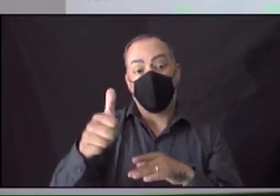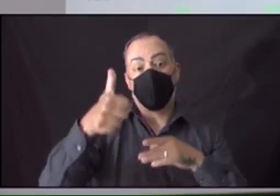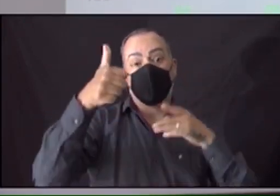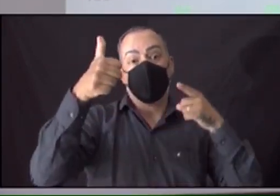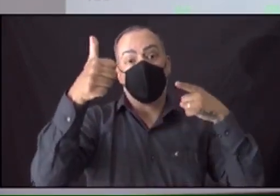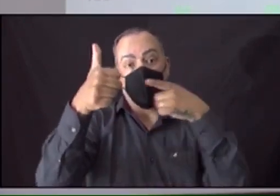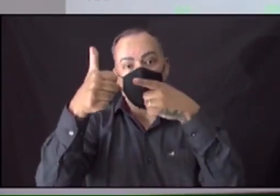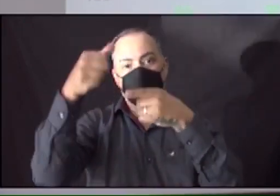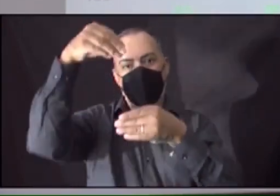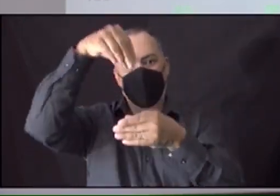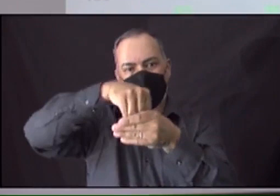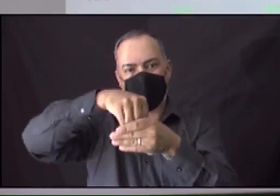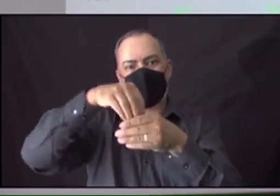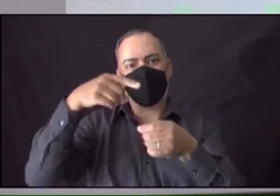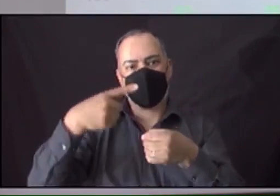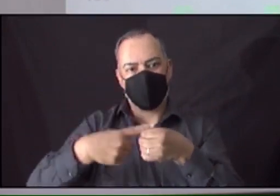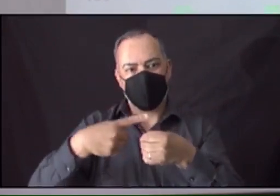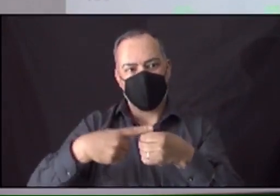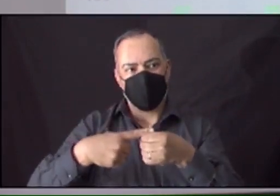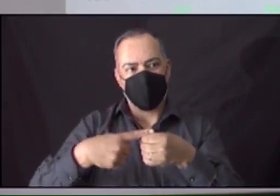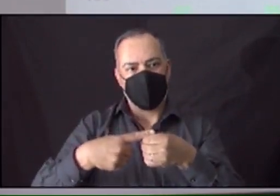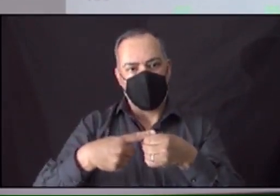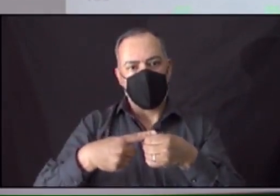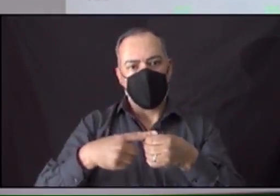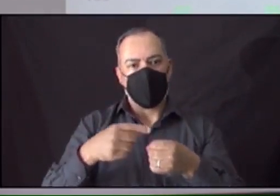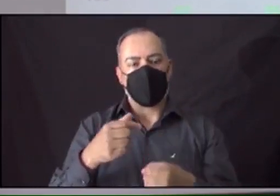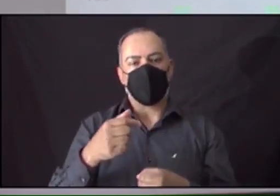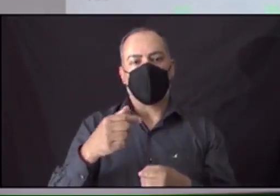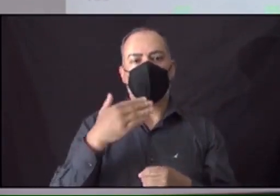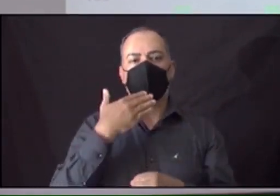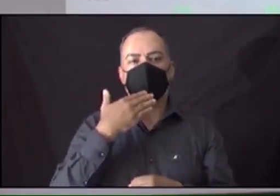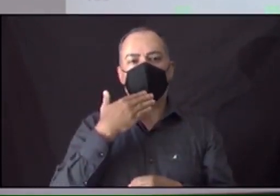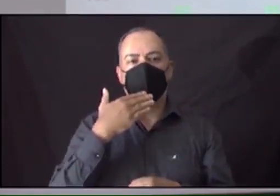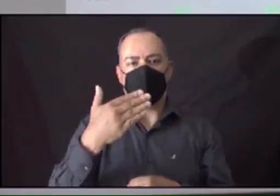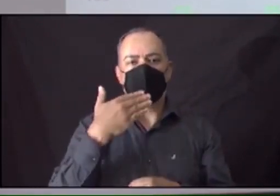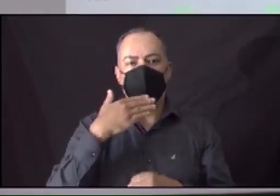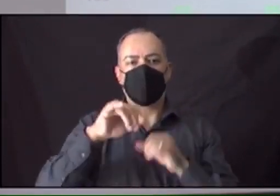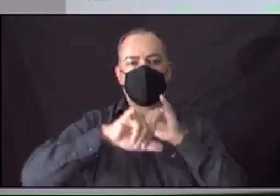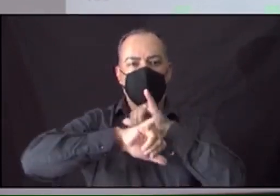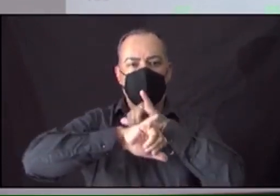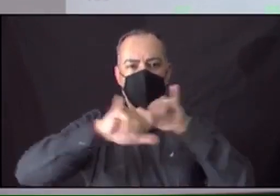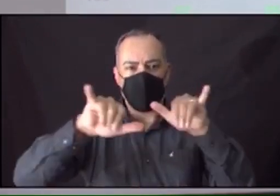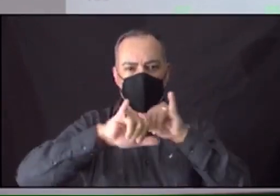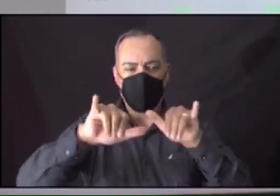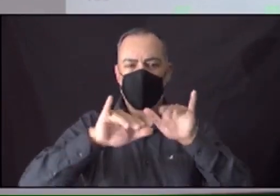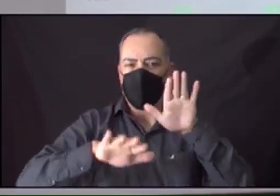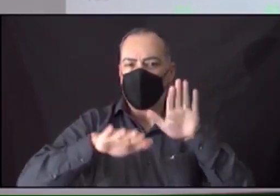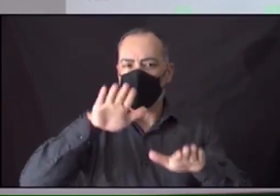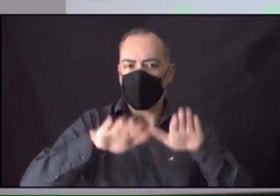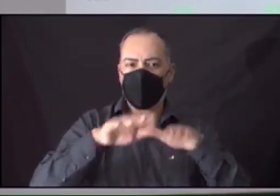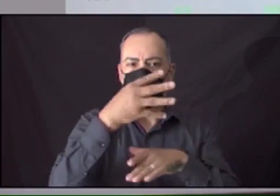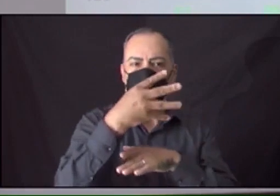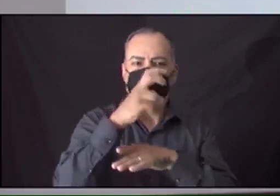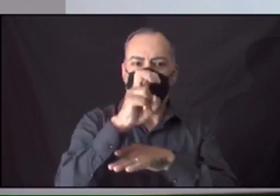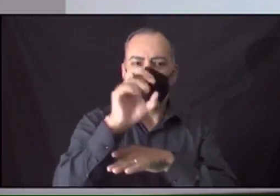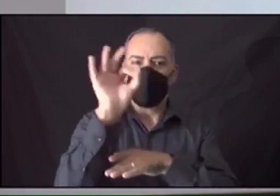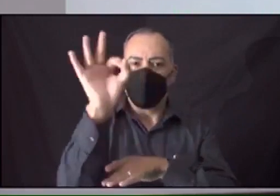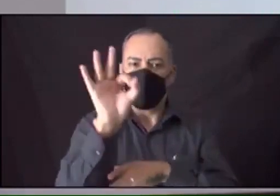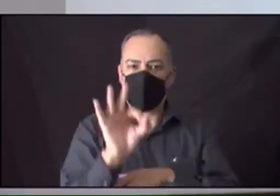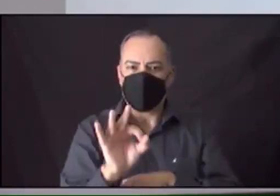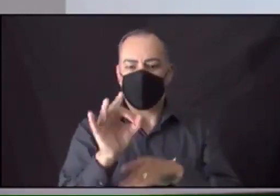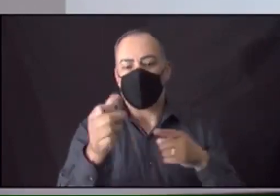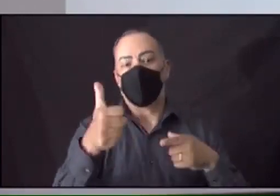Então, das 109 notificações de ontem, aproximadamente 45% delas